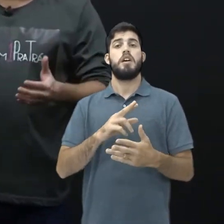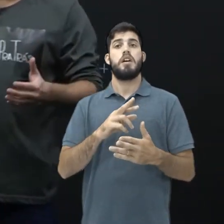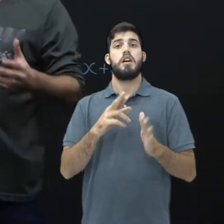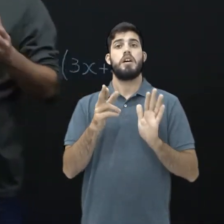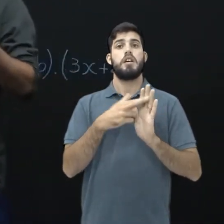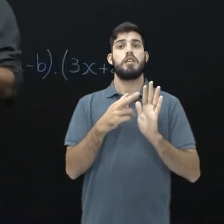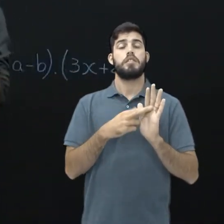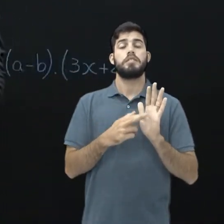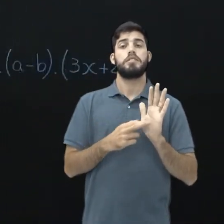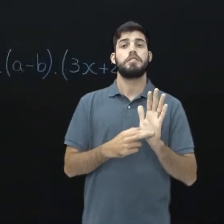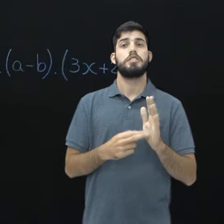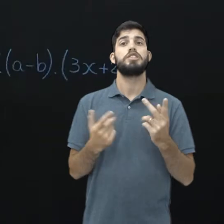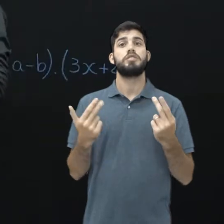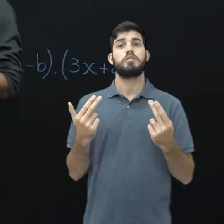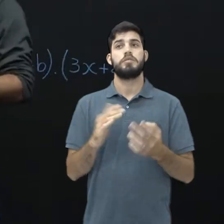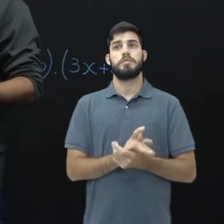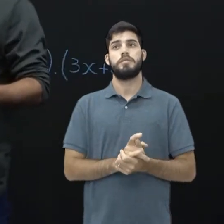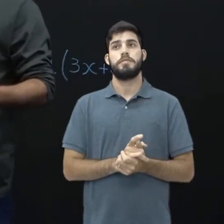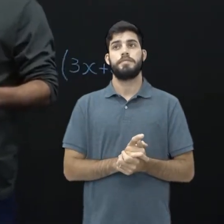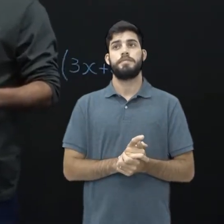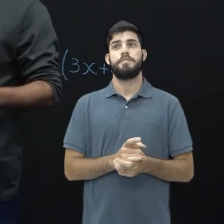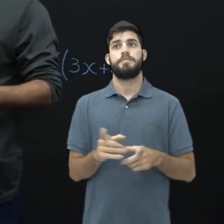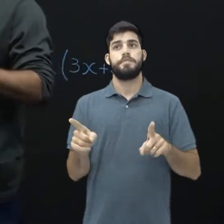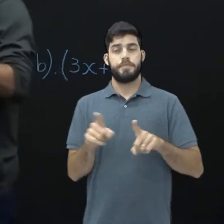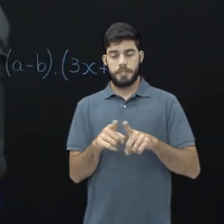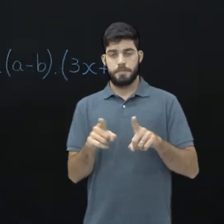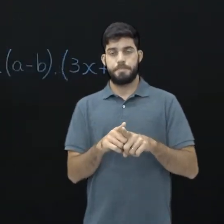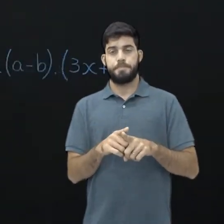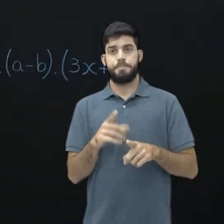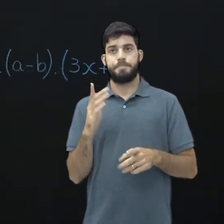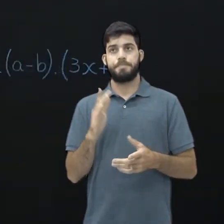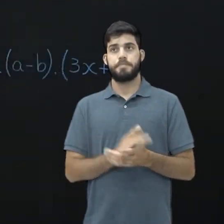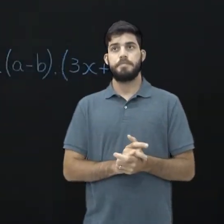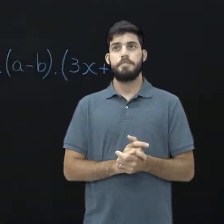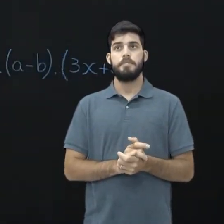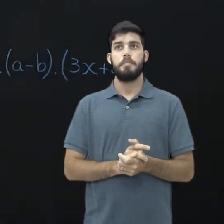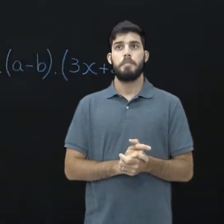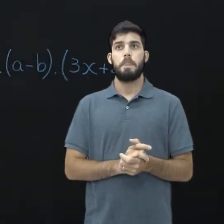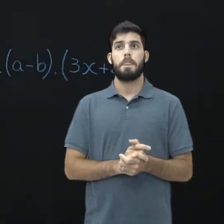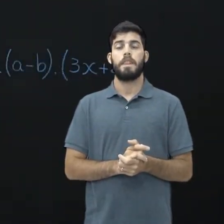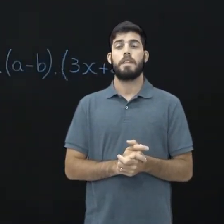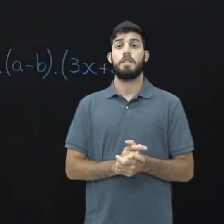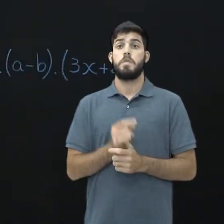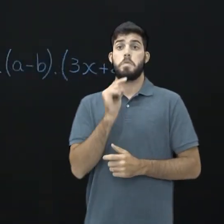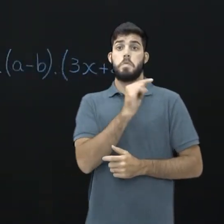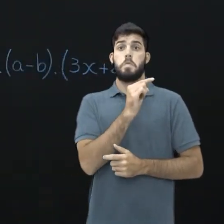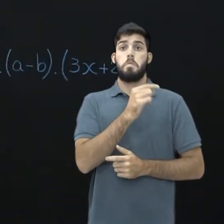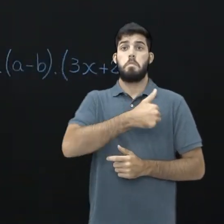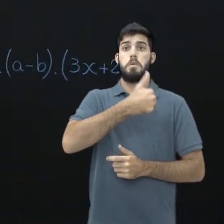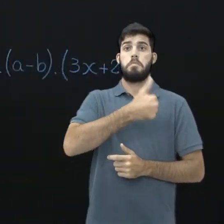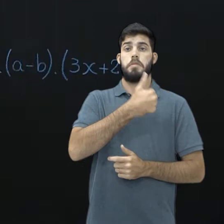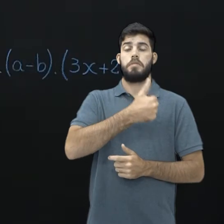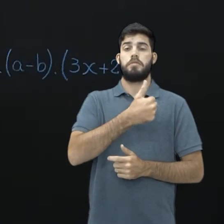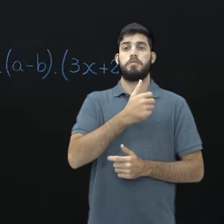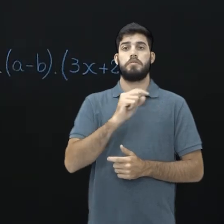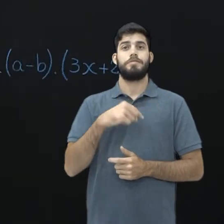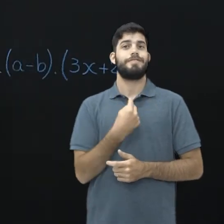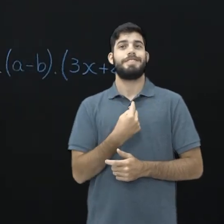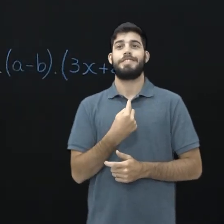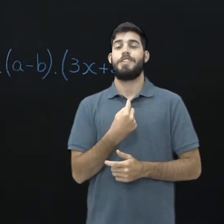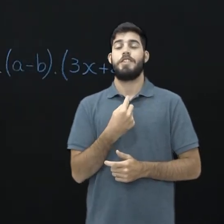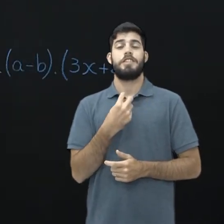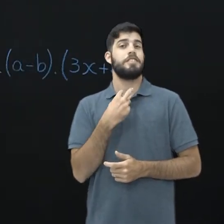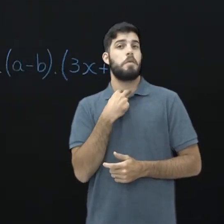de fatoração também para esse parêntese. Agora, esse primeiro, onde a gente não pode fatorá-lo,